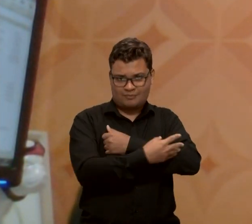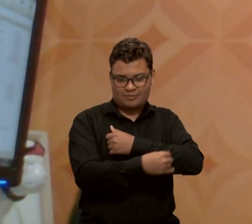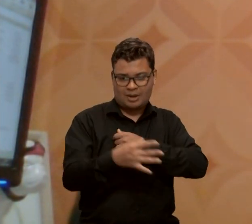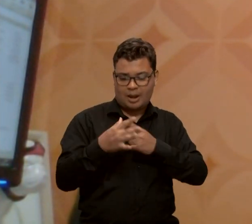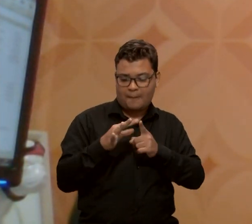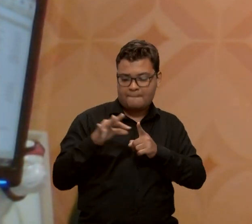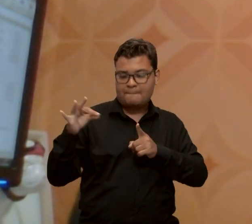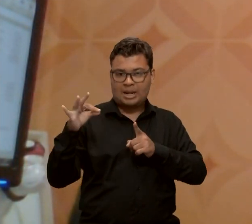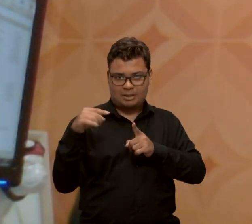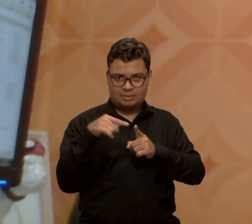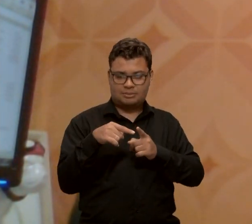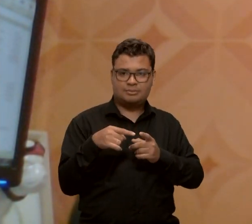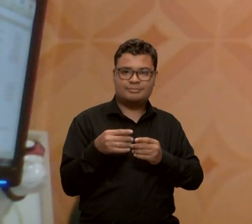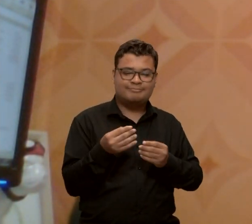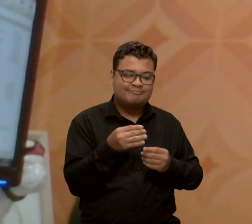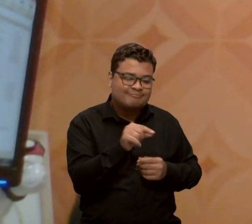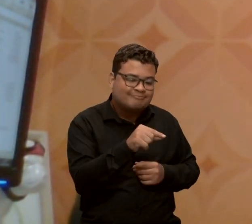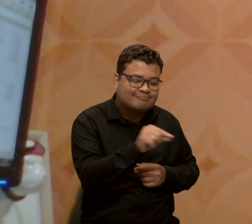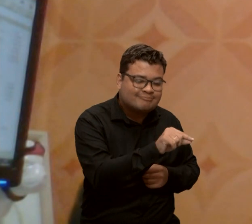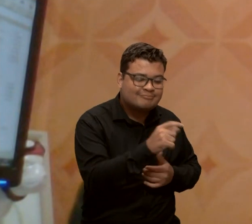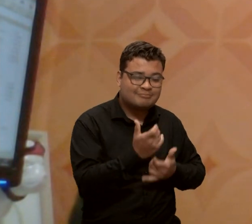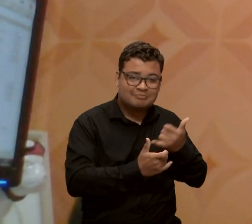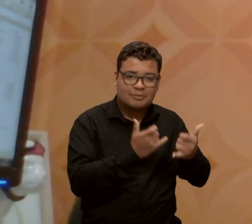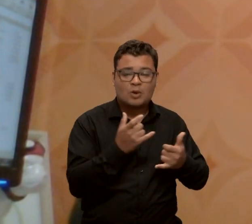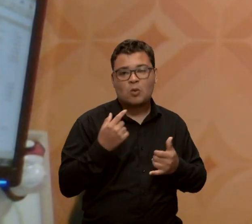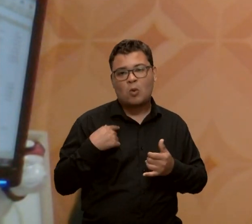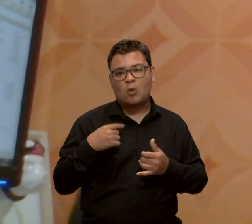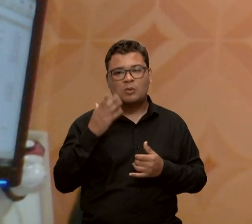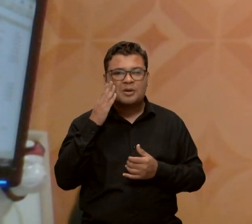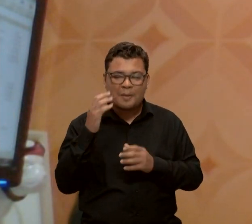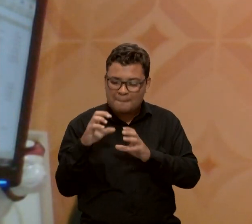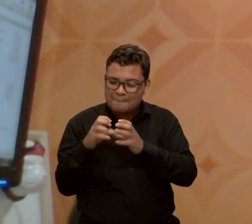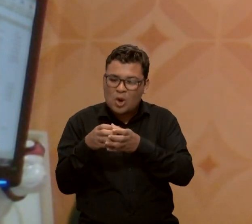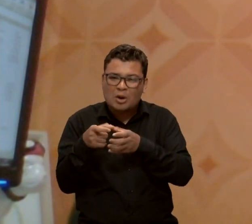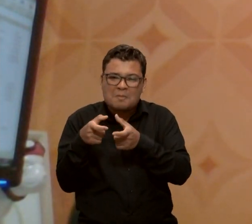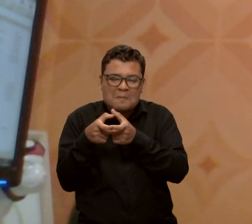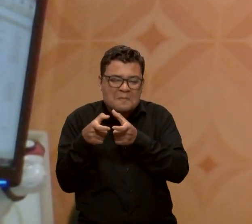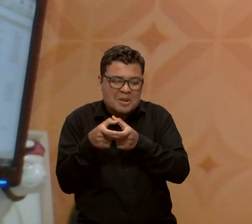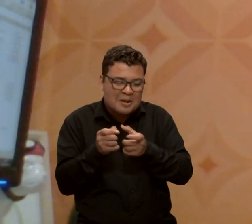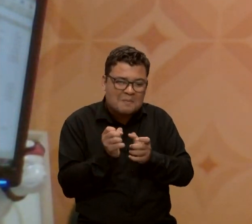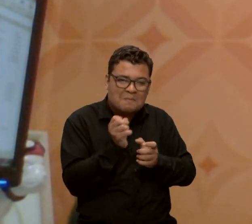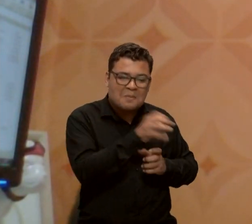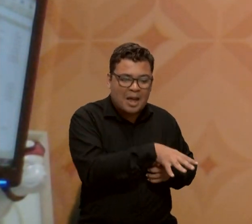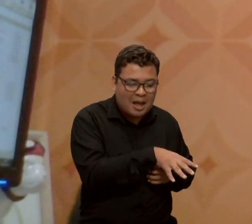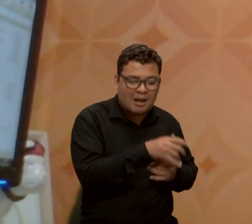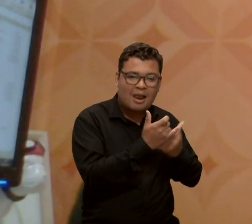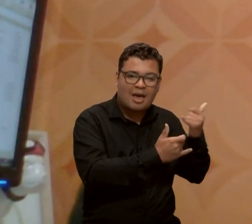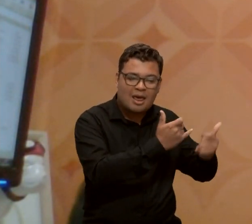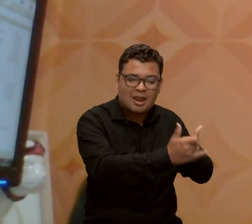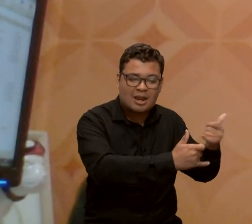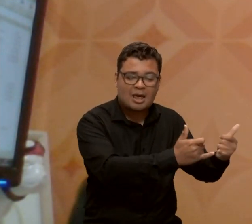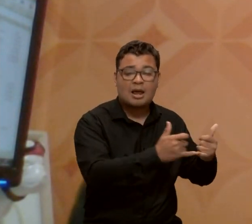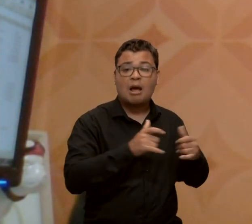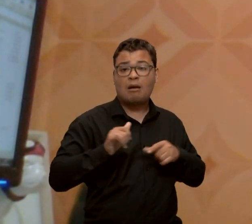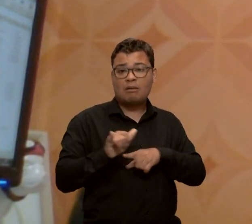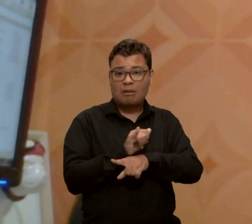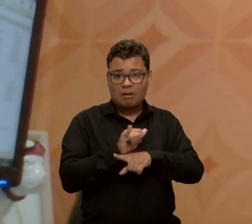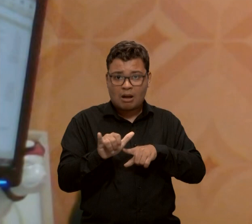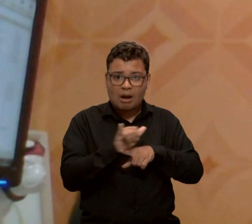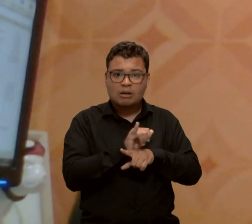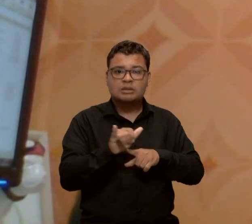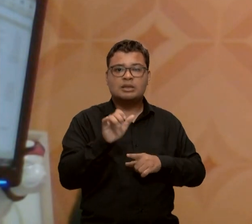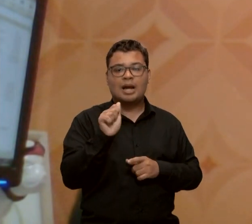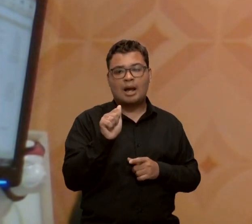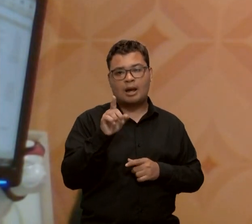alguma bolinha, tudo isso, né, que a gente fala são contracondicionamentos, que são técnicas de adestramento. Então,